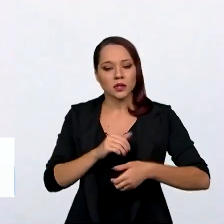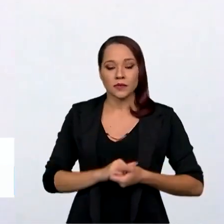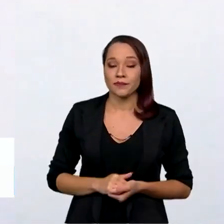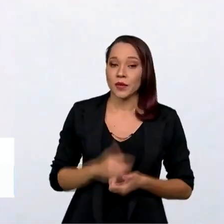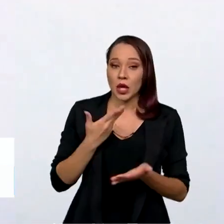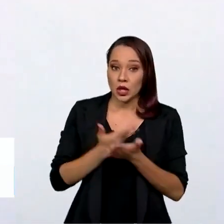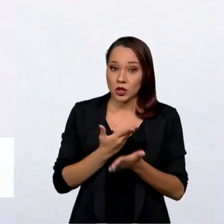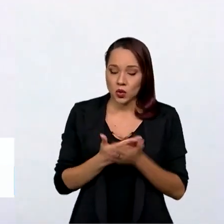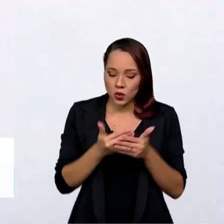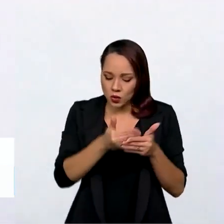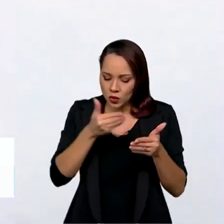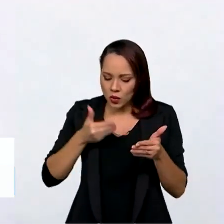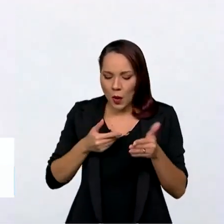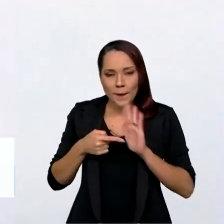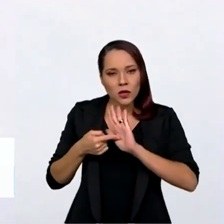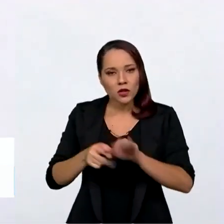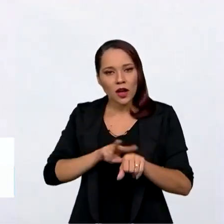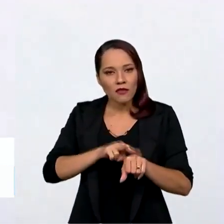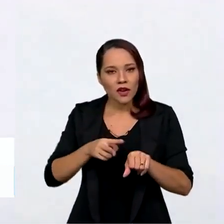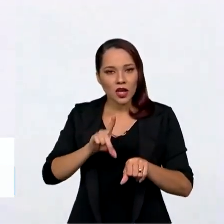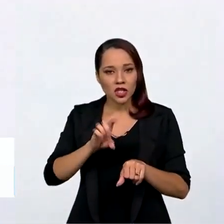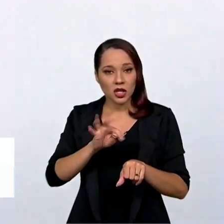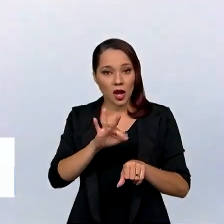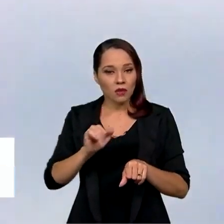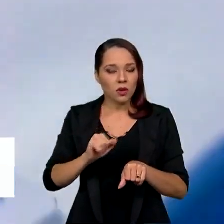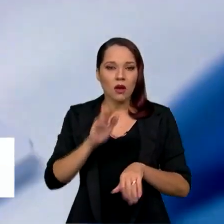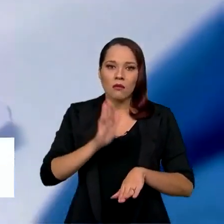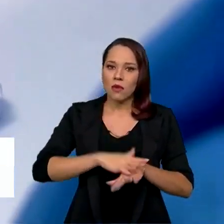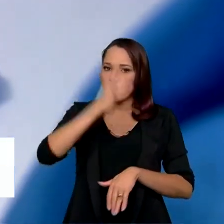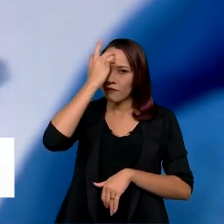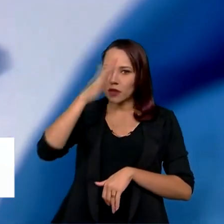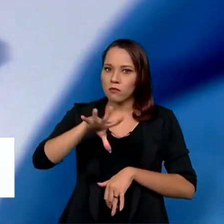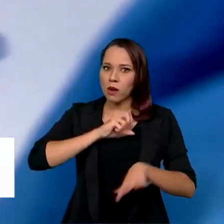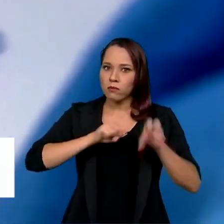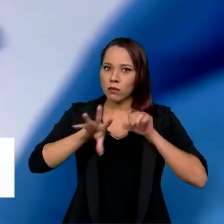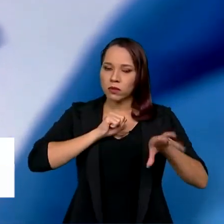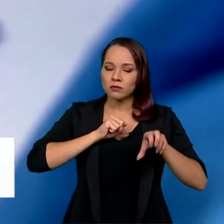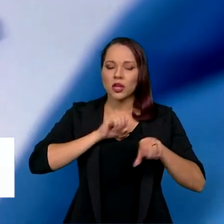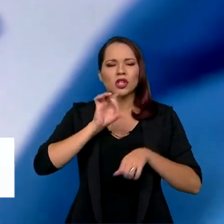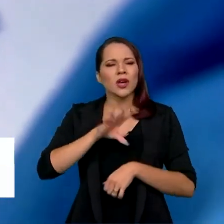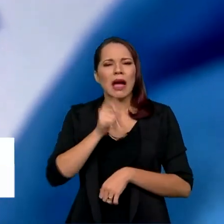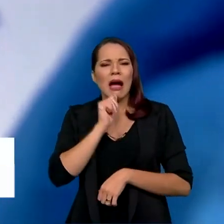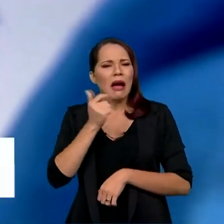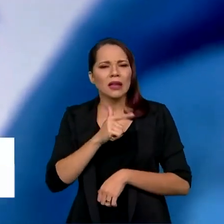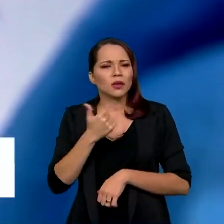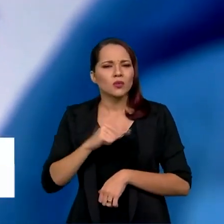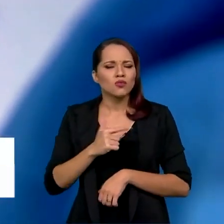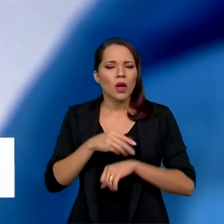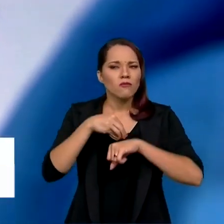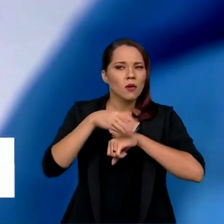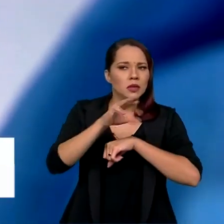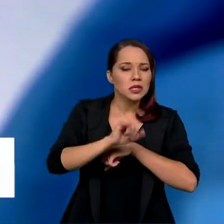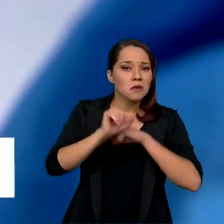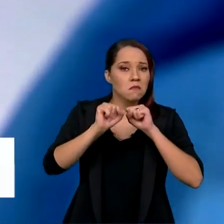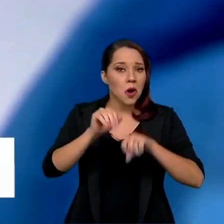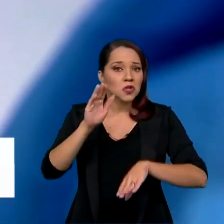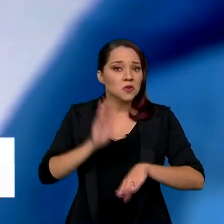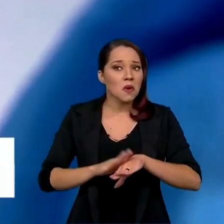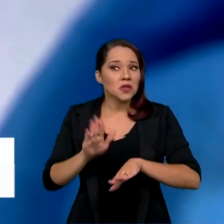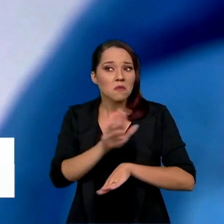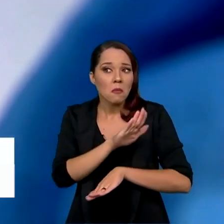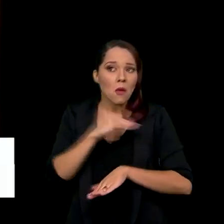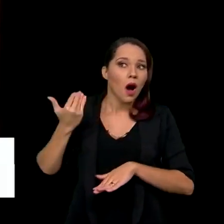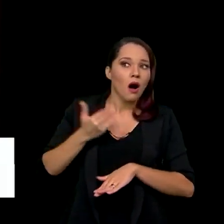Estudos preliminares mostraram que a variante Delta é mais transmissível, mas ainda não existem dados confirmados se ela pode ser mais